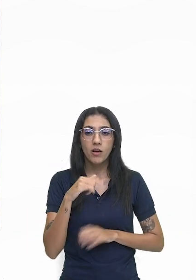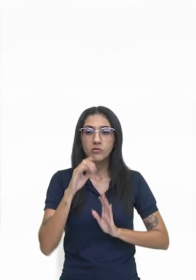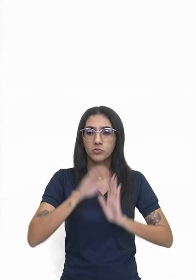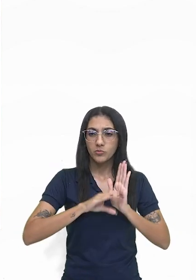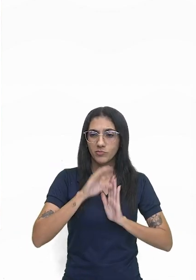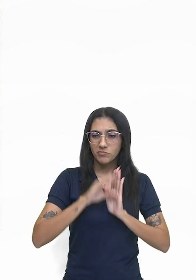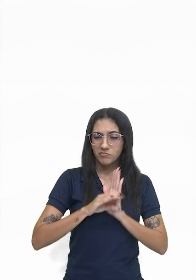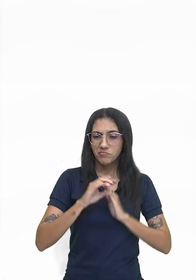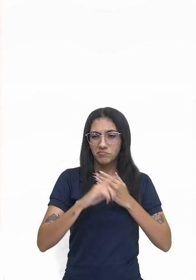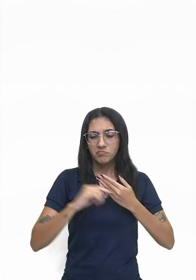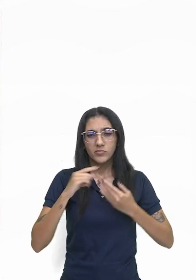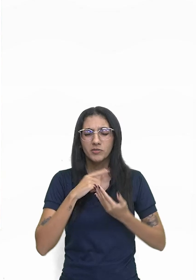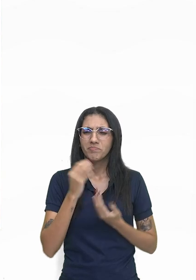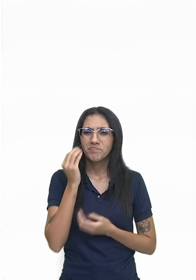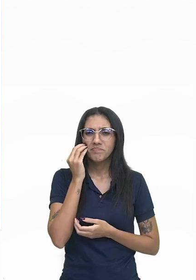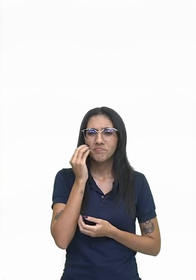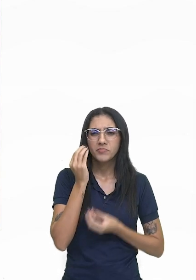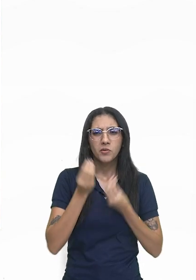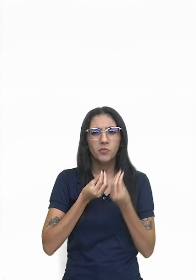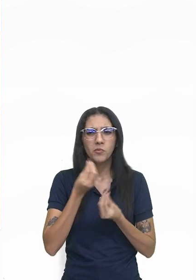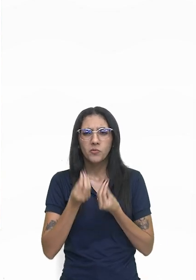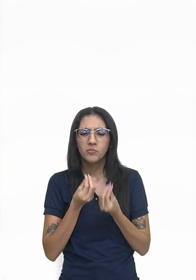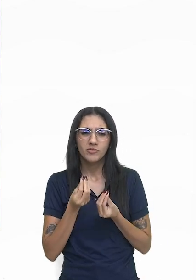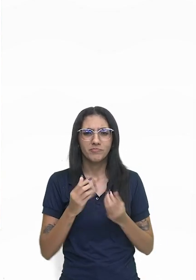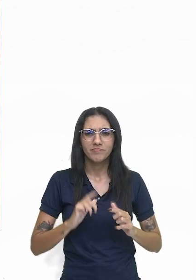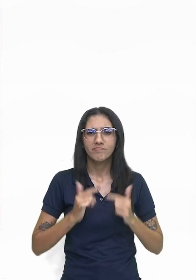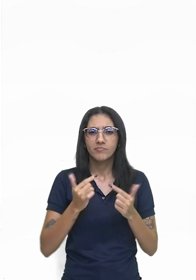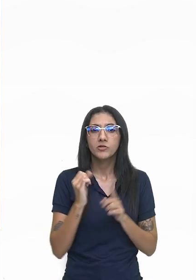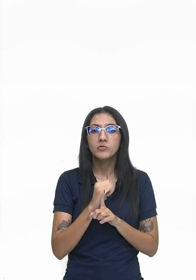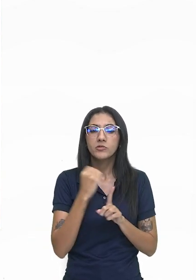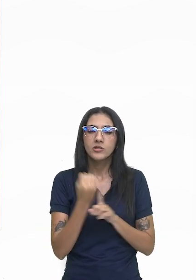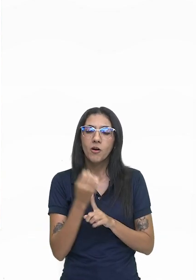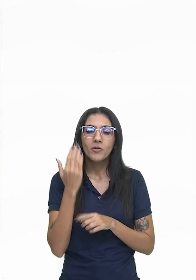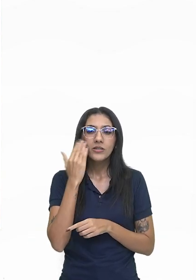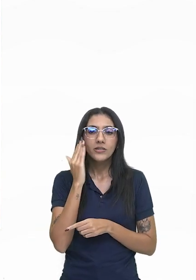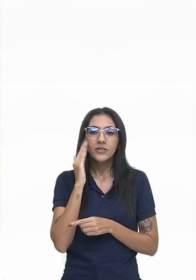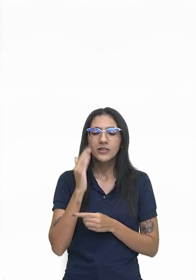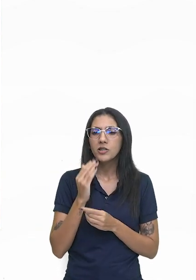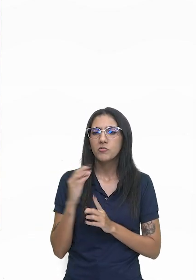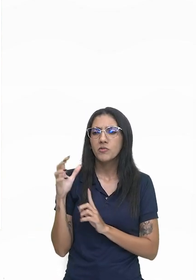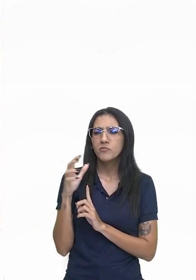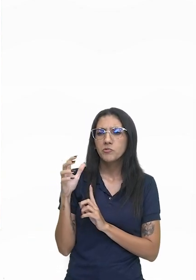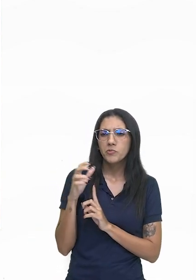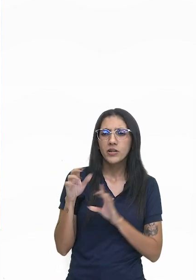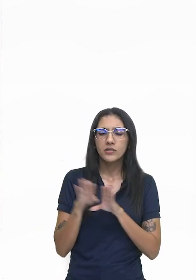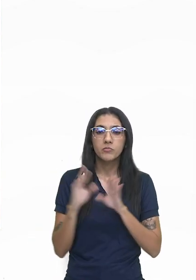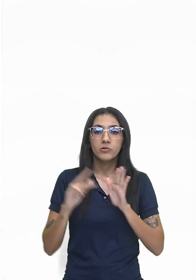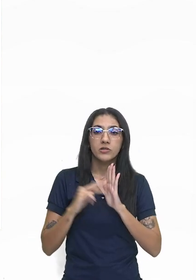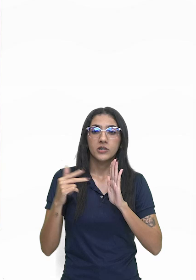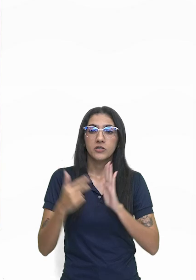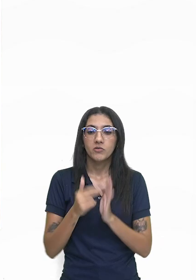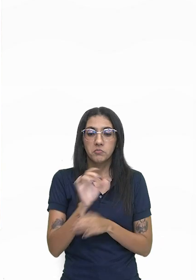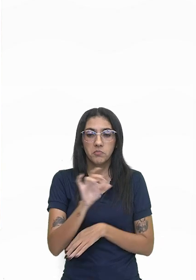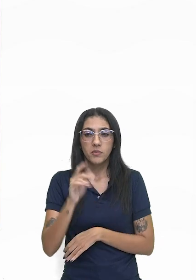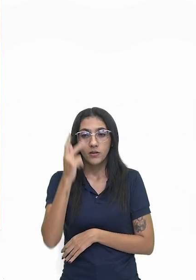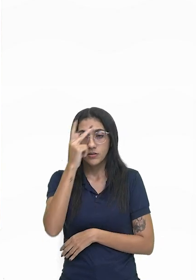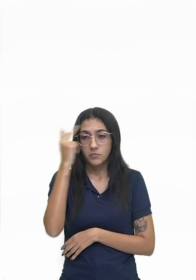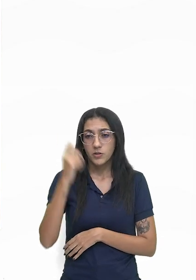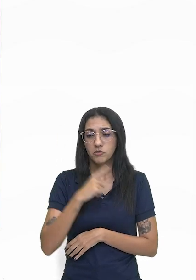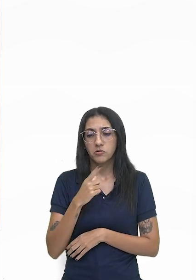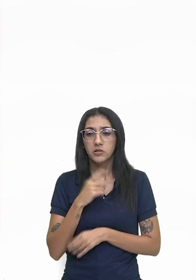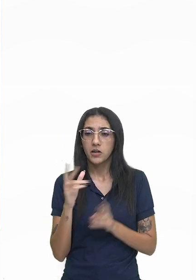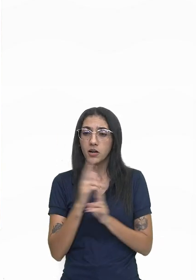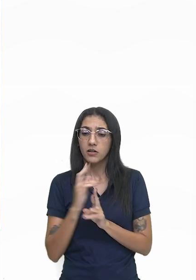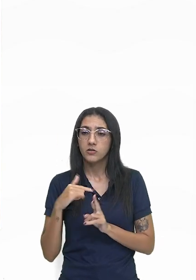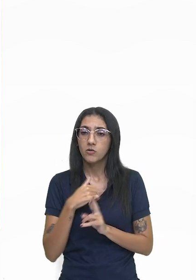Weber procura entender as ações sociais, considerando as motivações e significados que os indivíduos atribuem às suas ações